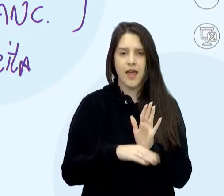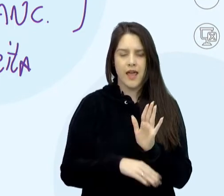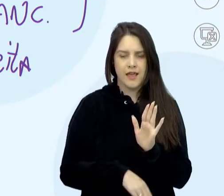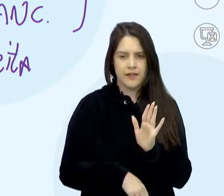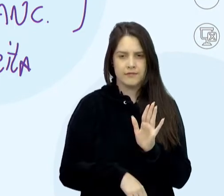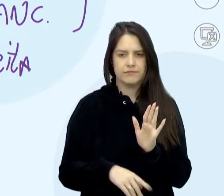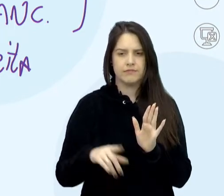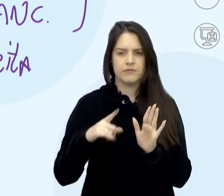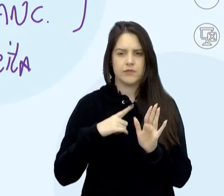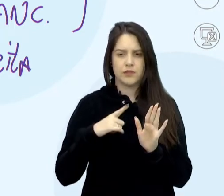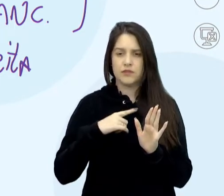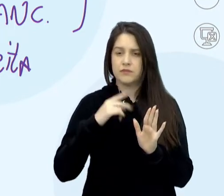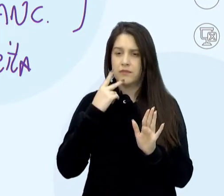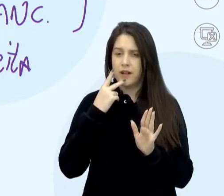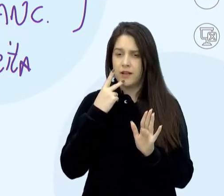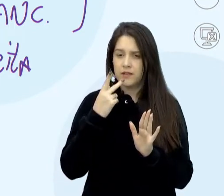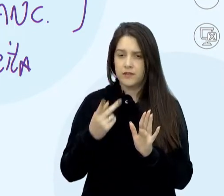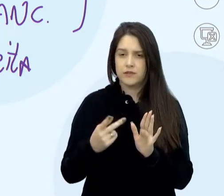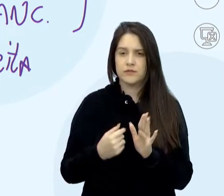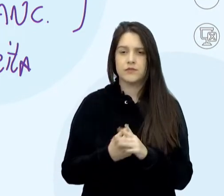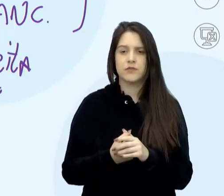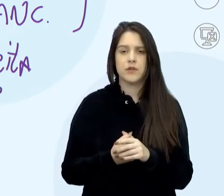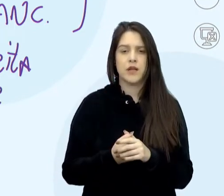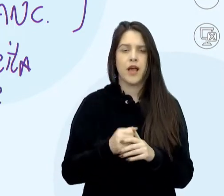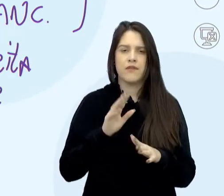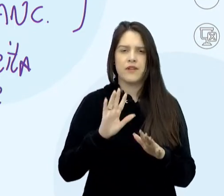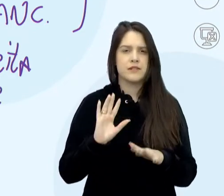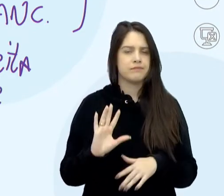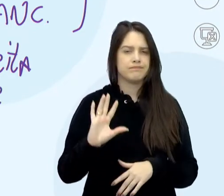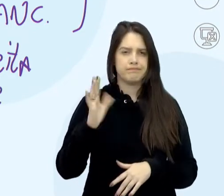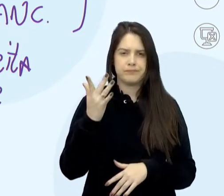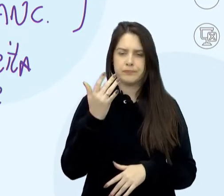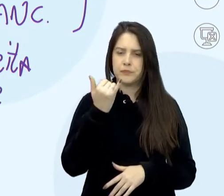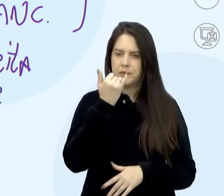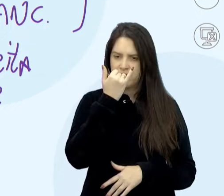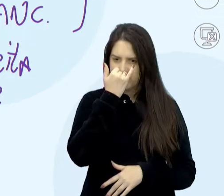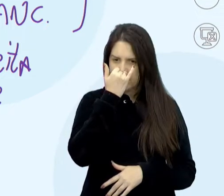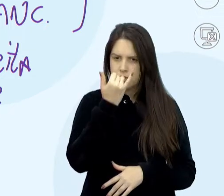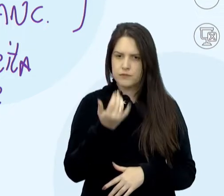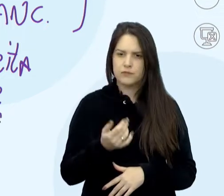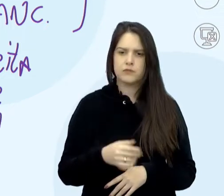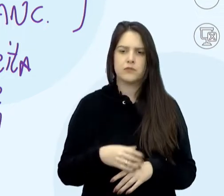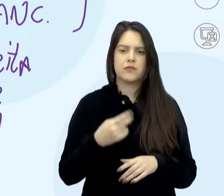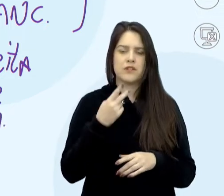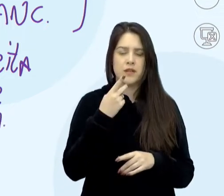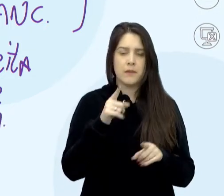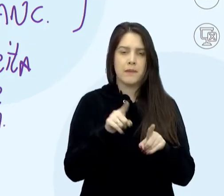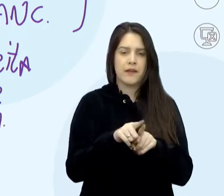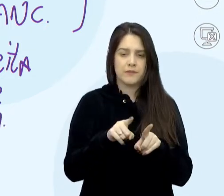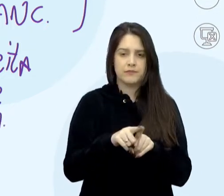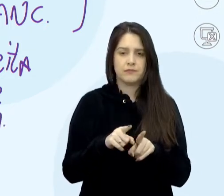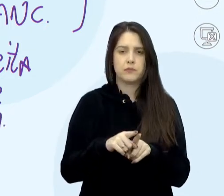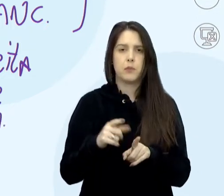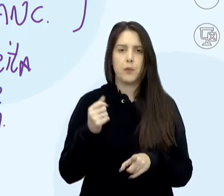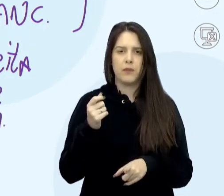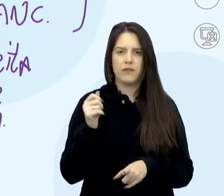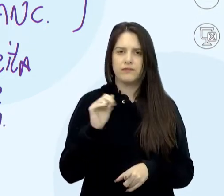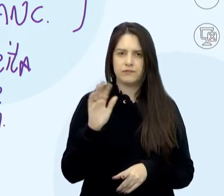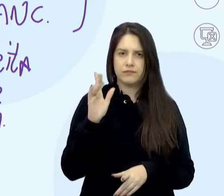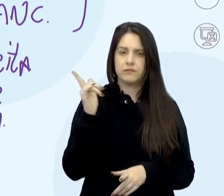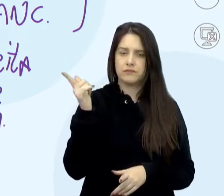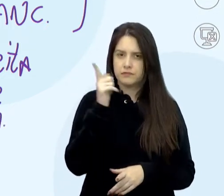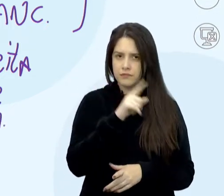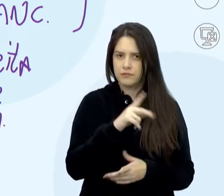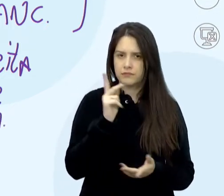gente viu valores previstos e valores realizados. O que realmente